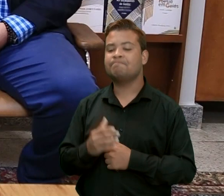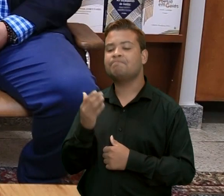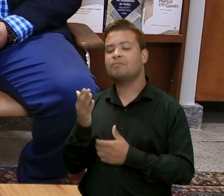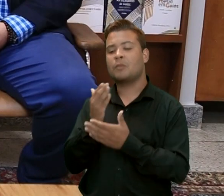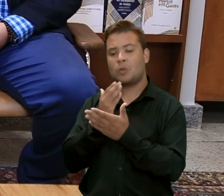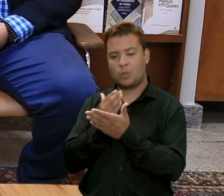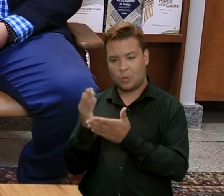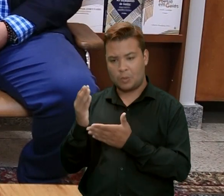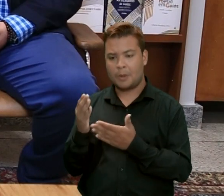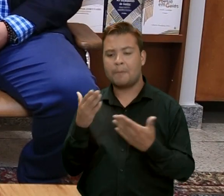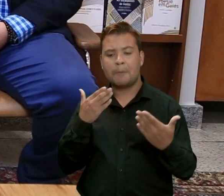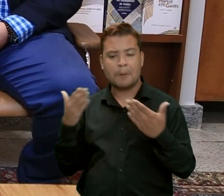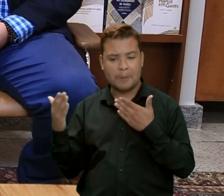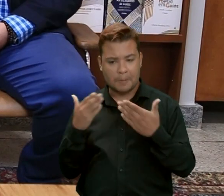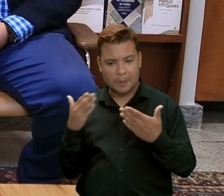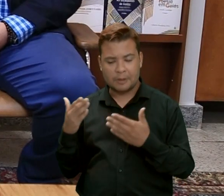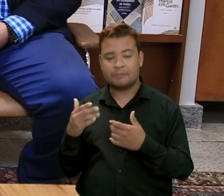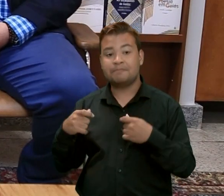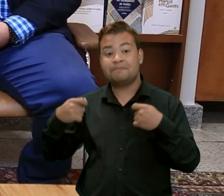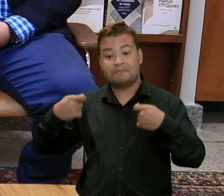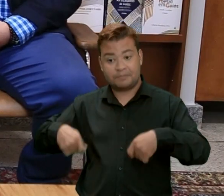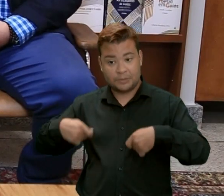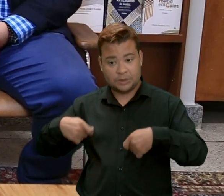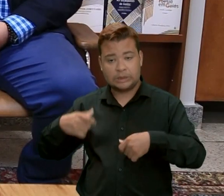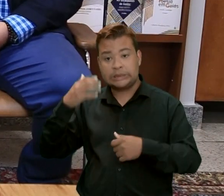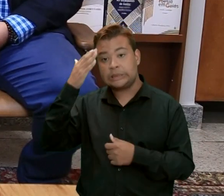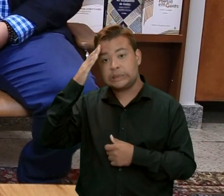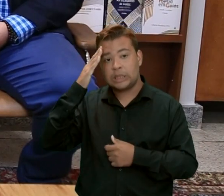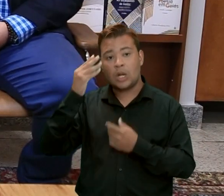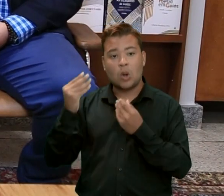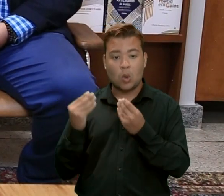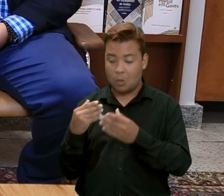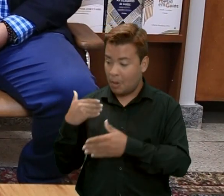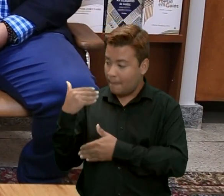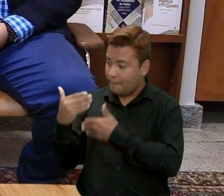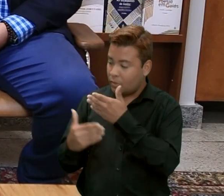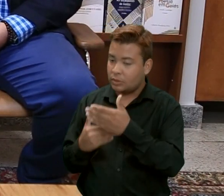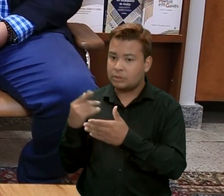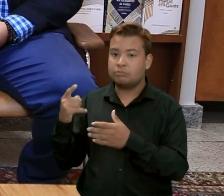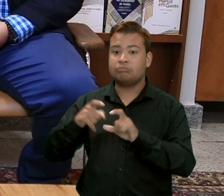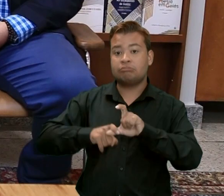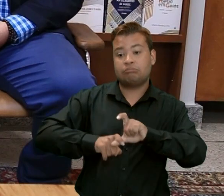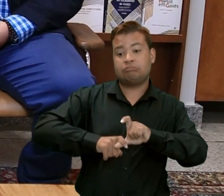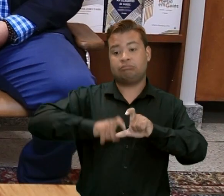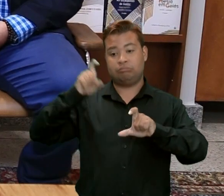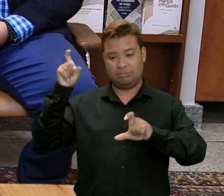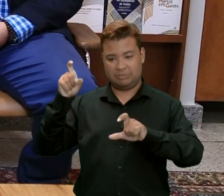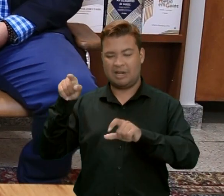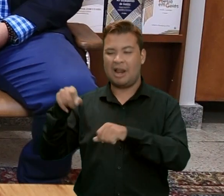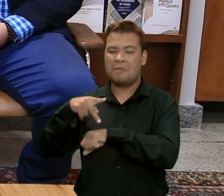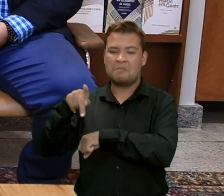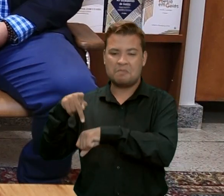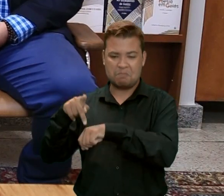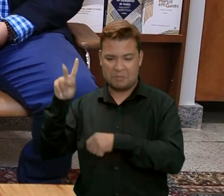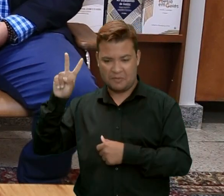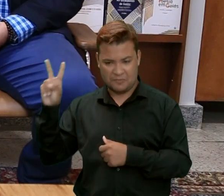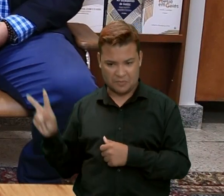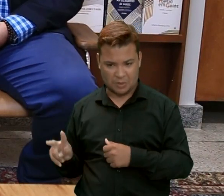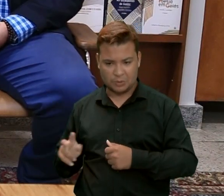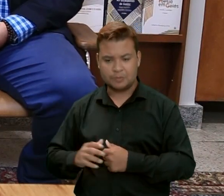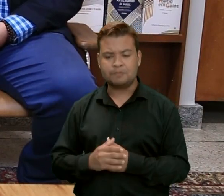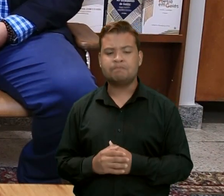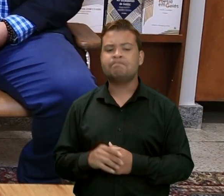começar aqui a nossa conversa, a gente precisa entender o processo de independência, né, da Venezuela. Como que foi